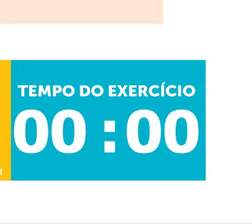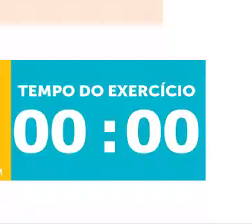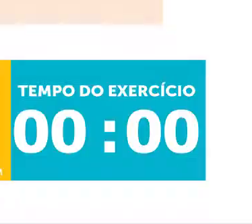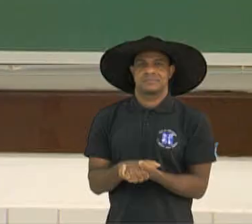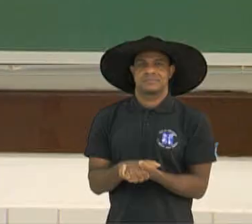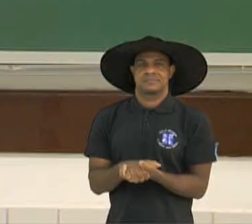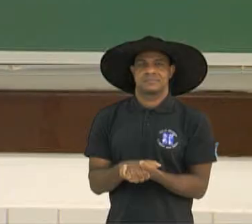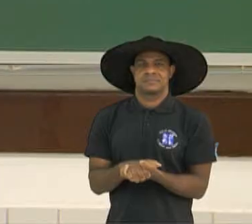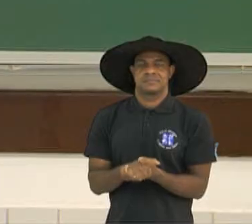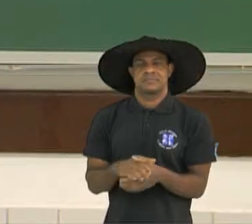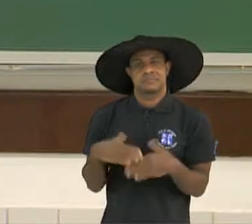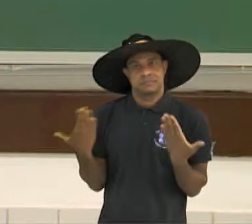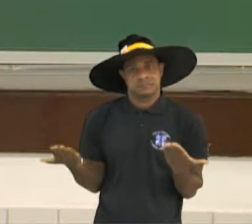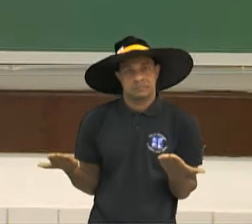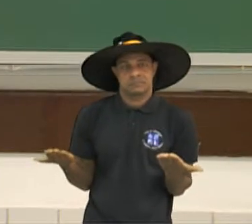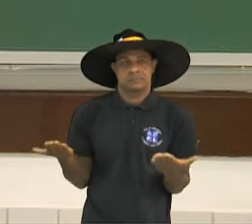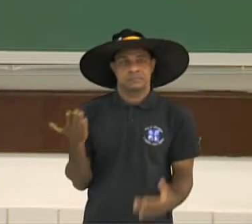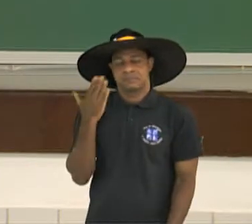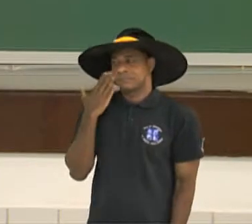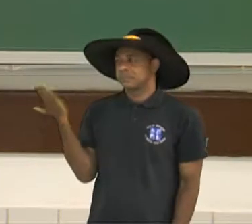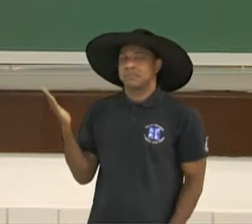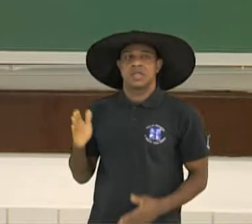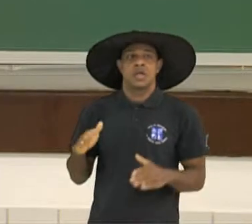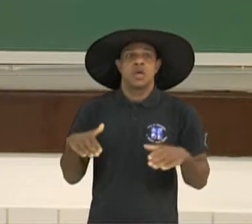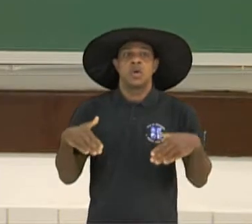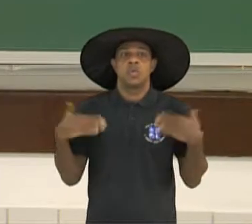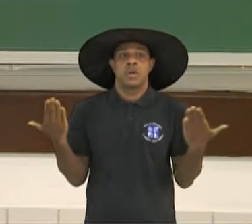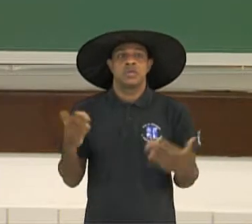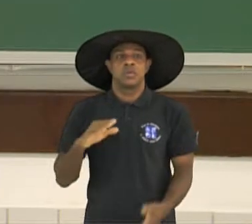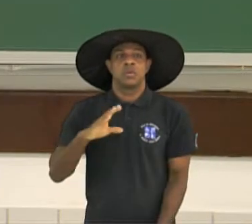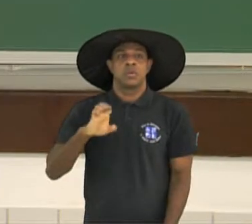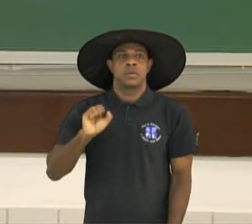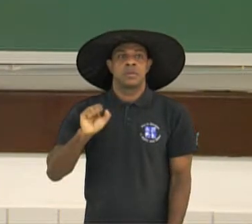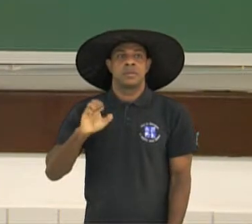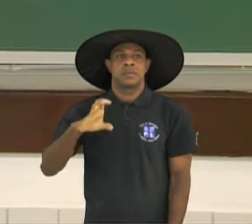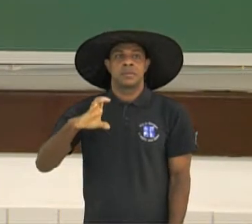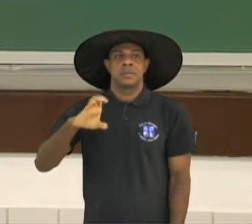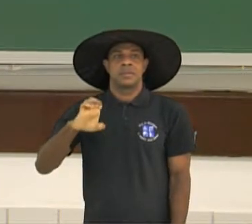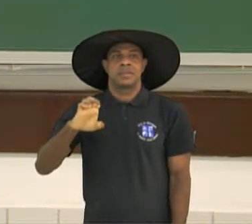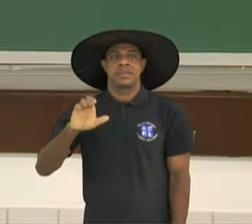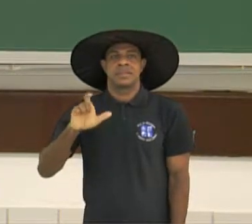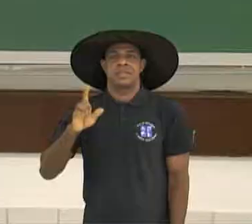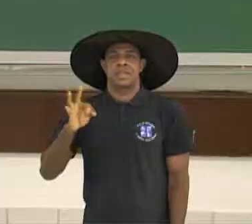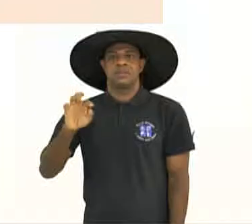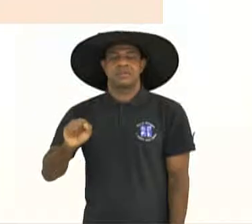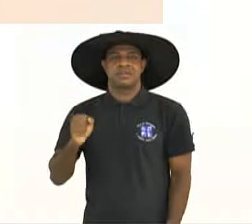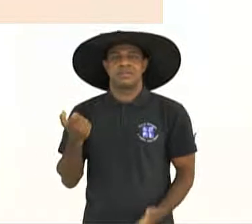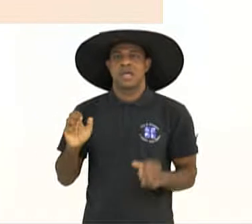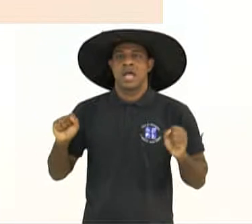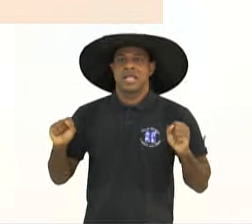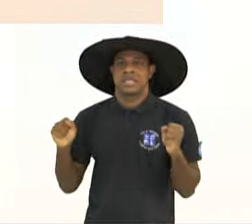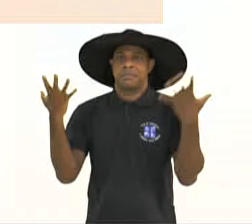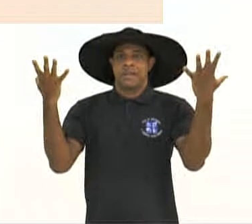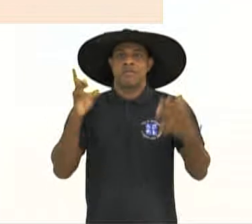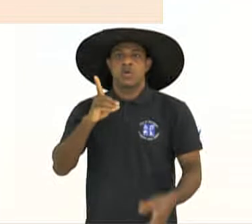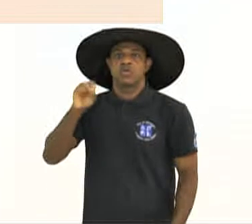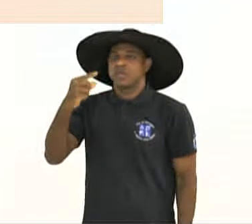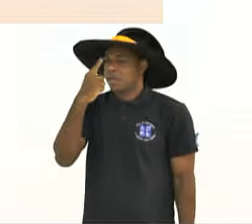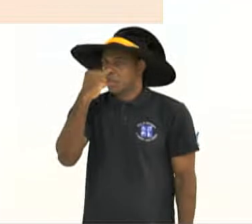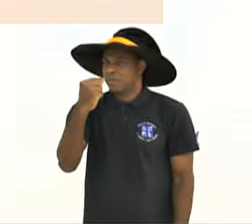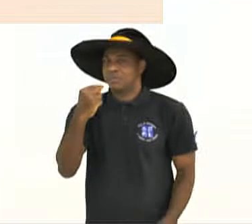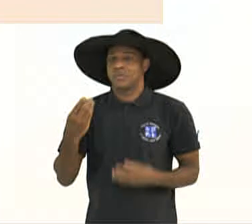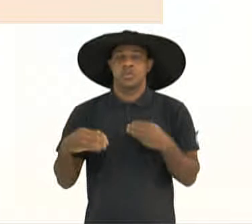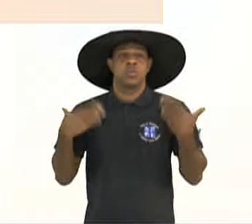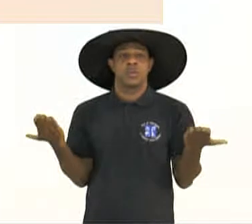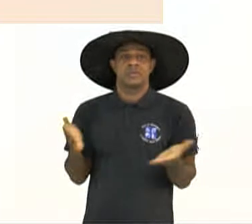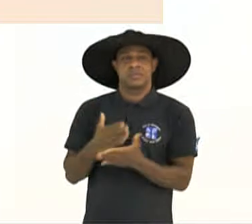Ok, pessoal. Quando os celtas celebravam o festival? They celebrated the festival on November